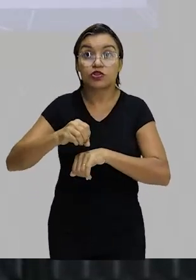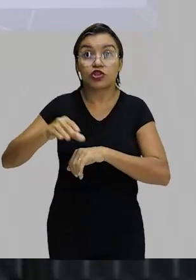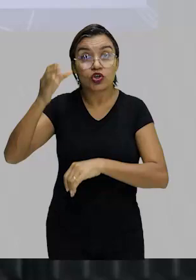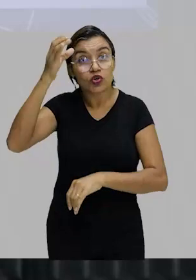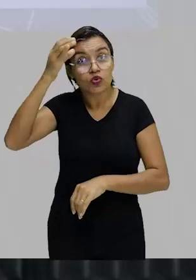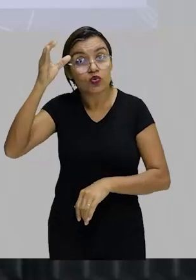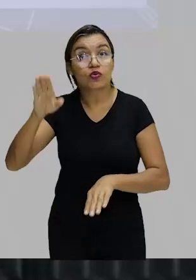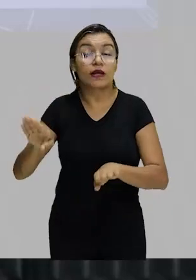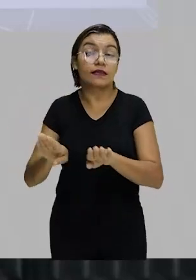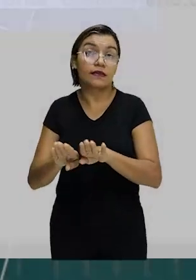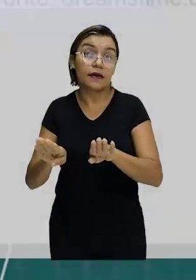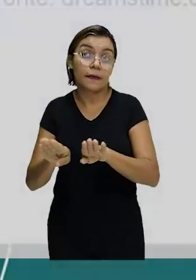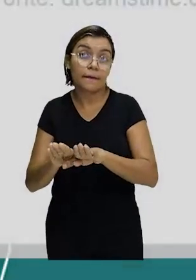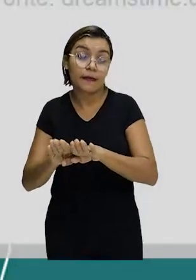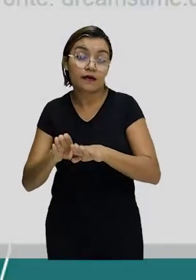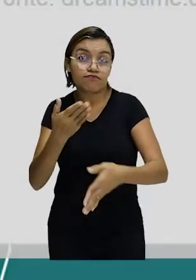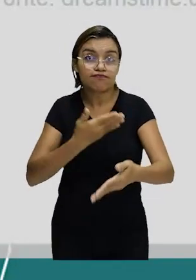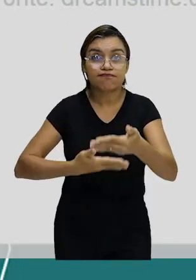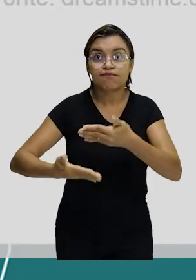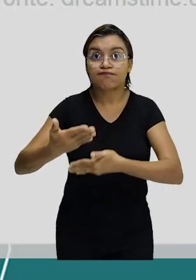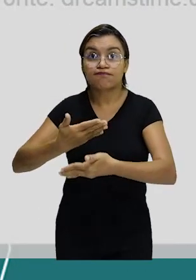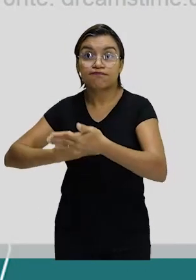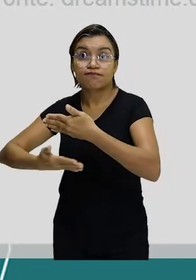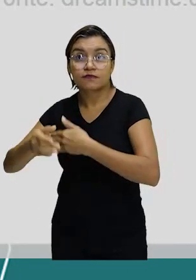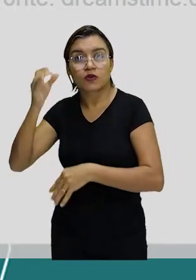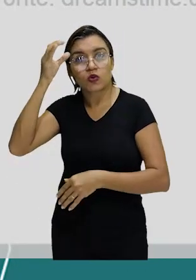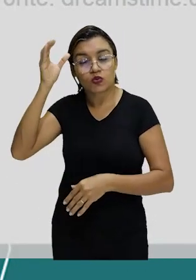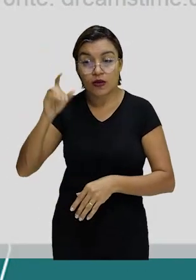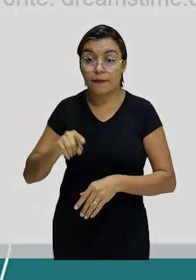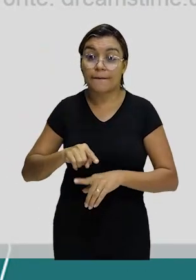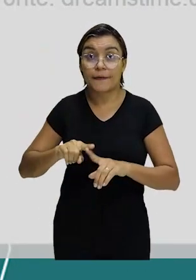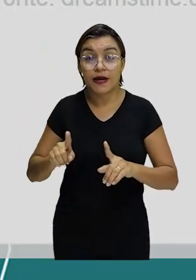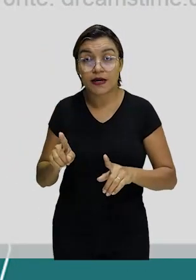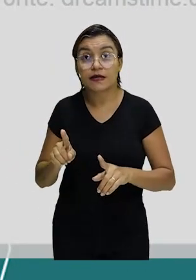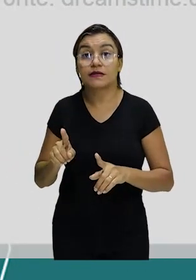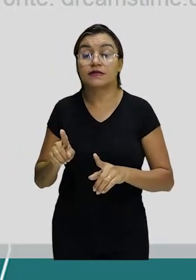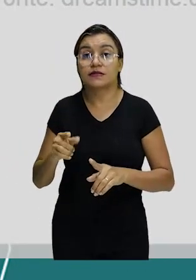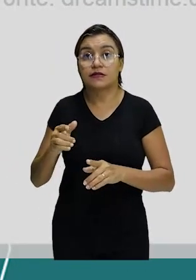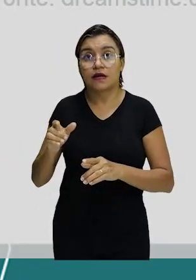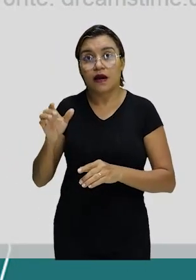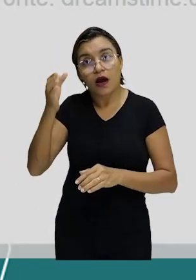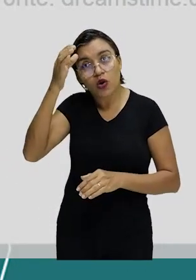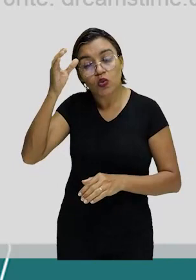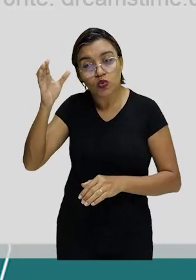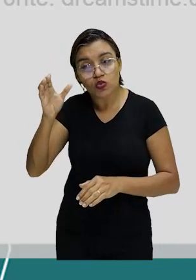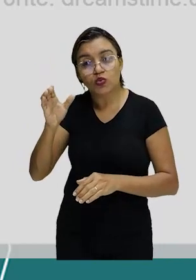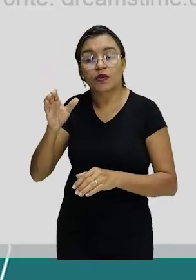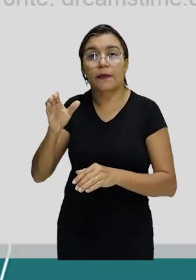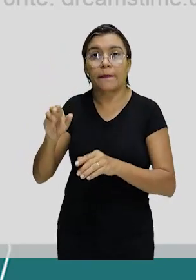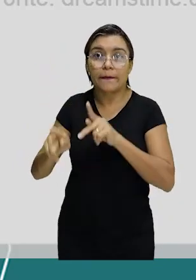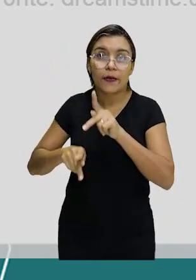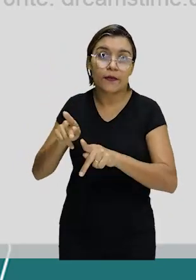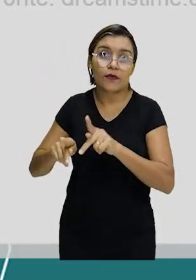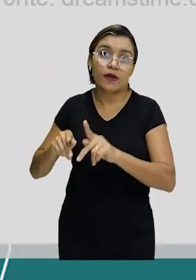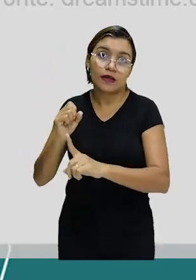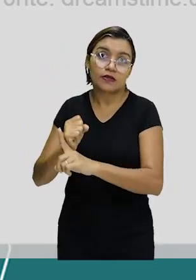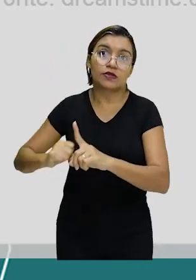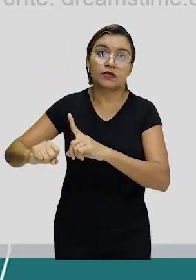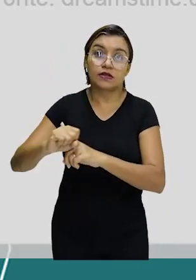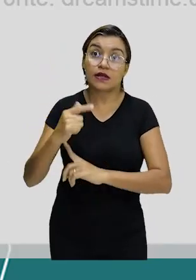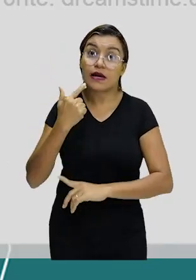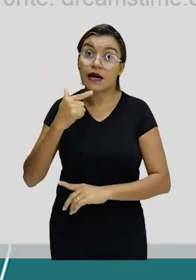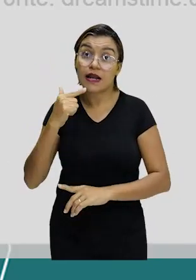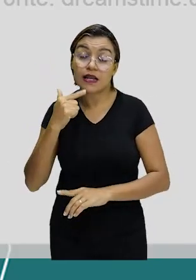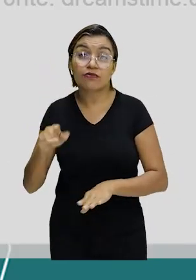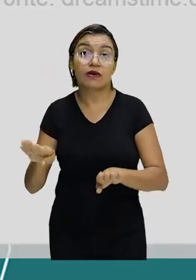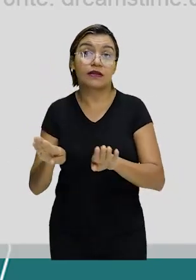e os laços culturais. E ele é afetado, obviamente, pela cultura popular de uma sociedade. A língua é afetada. A